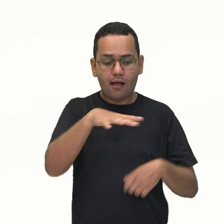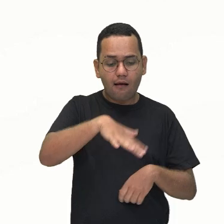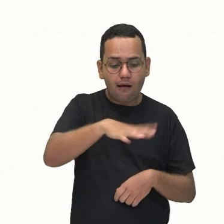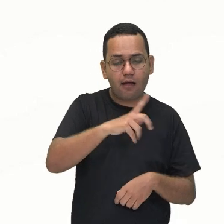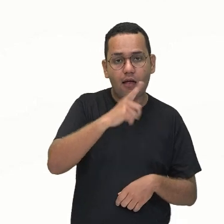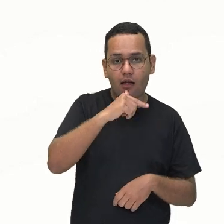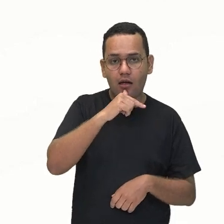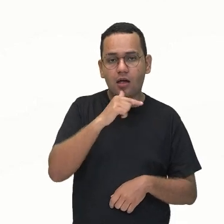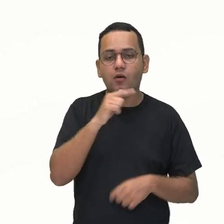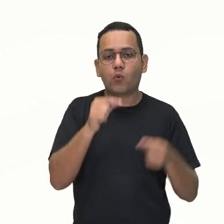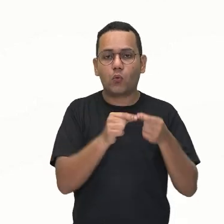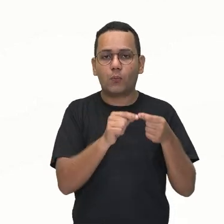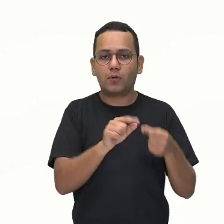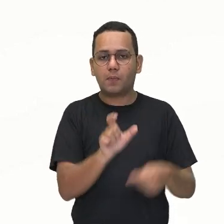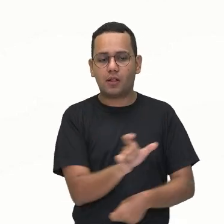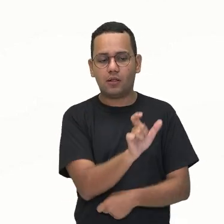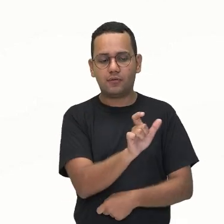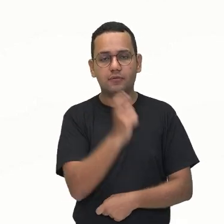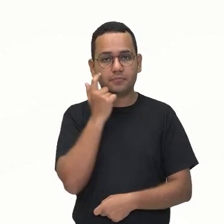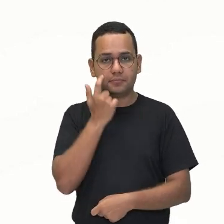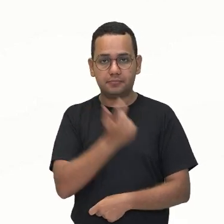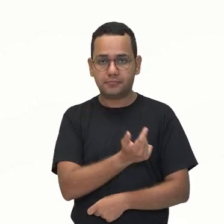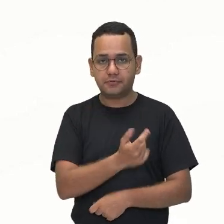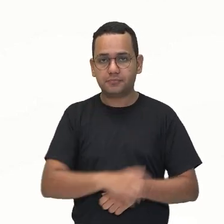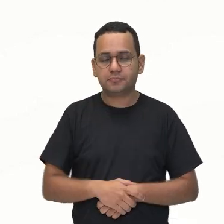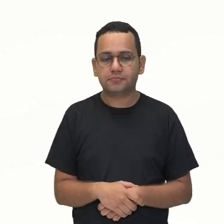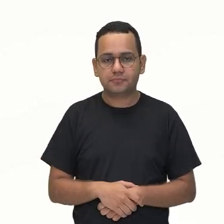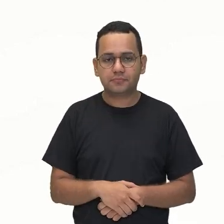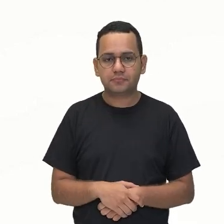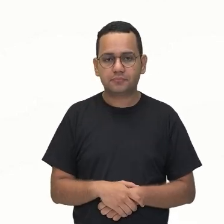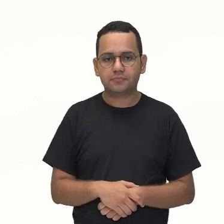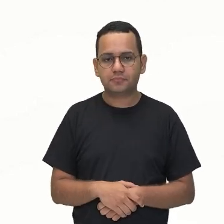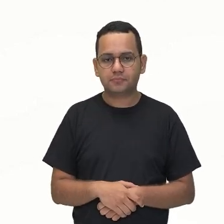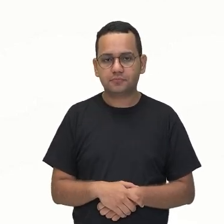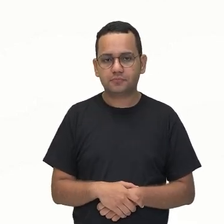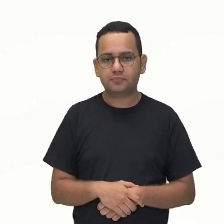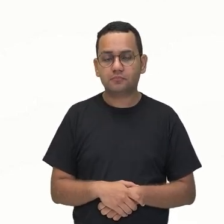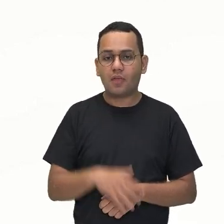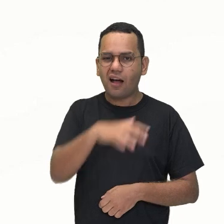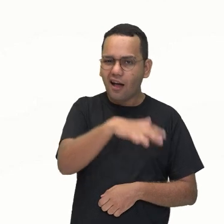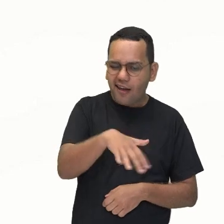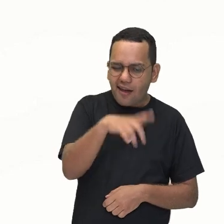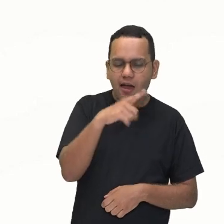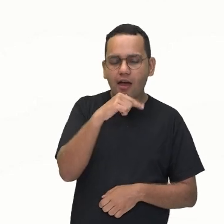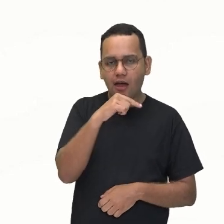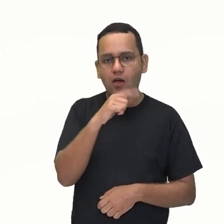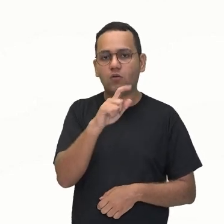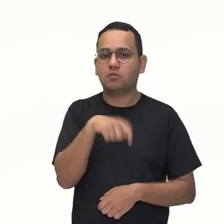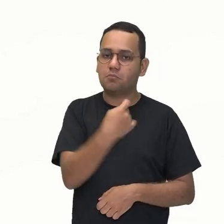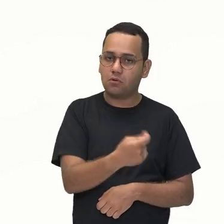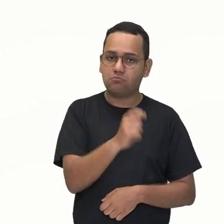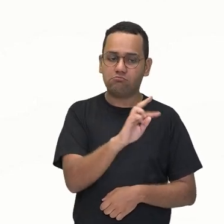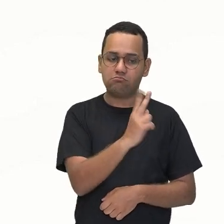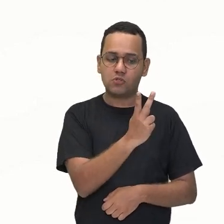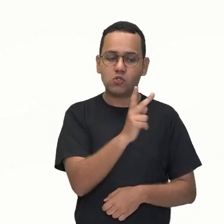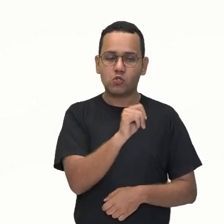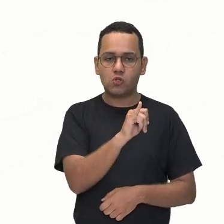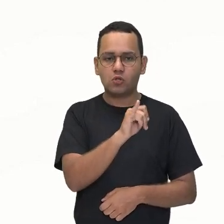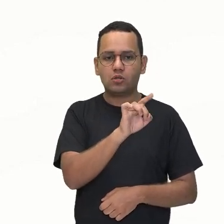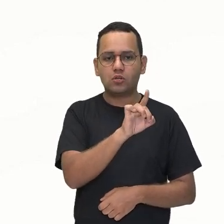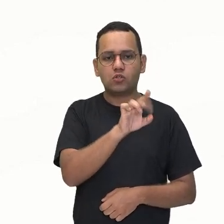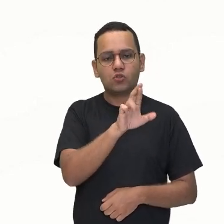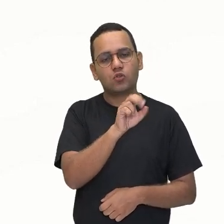de hidrosfera, tá? Então é todo aquele ambiente que tem ali água,